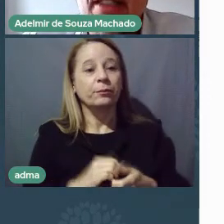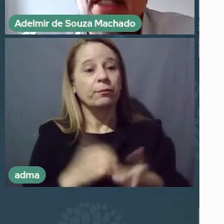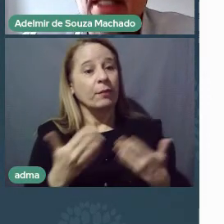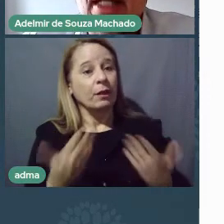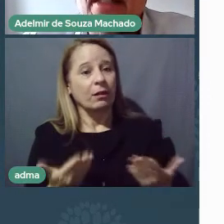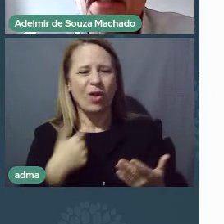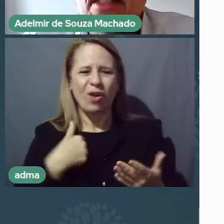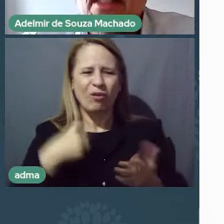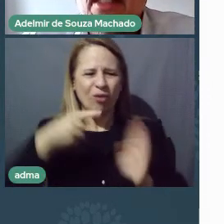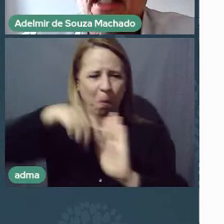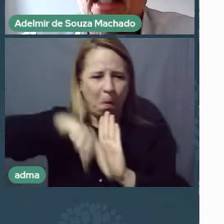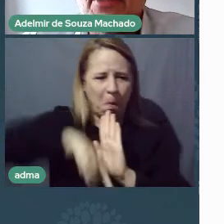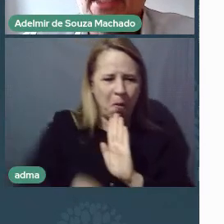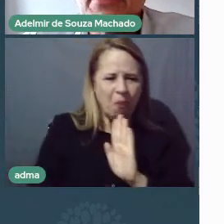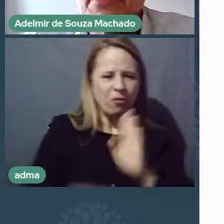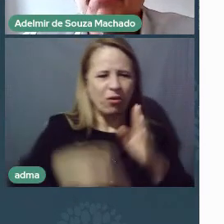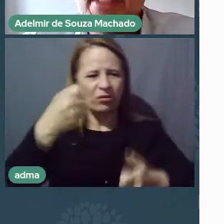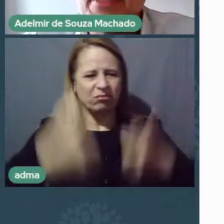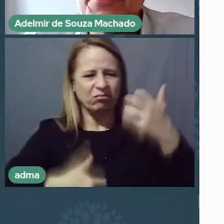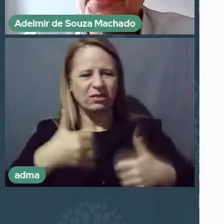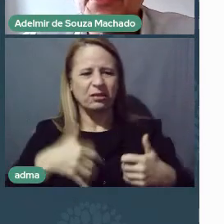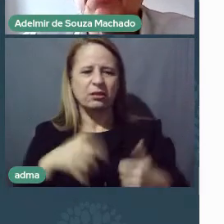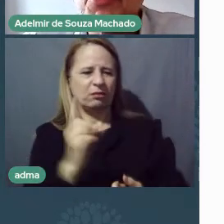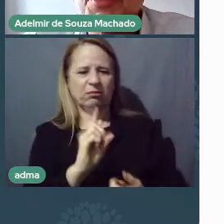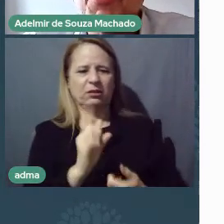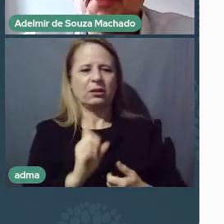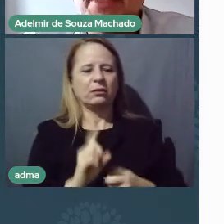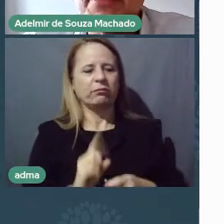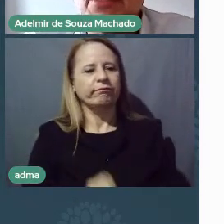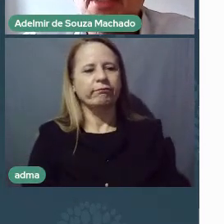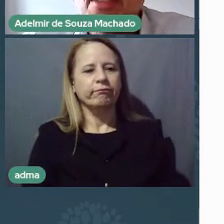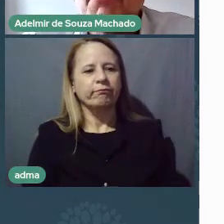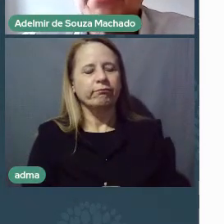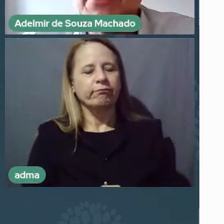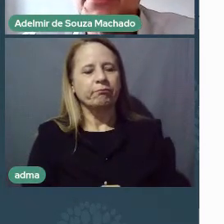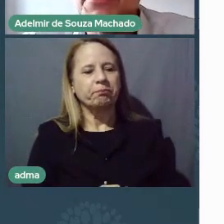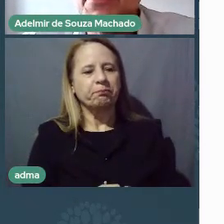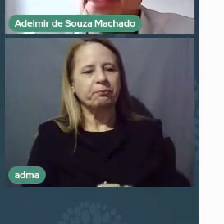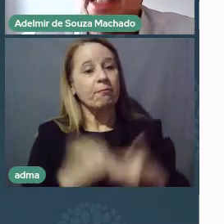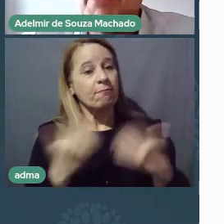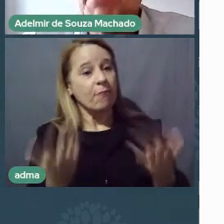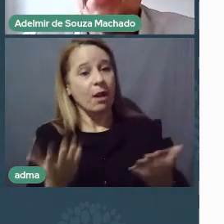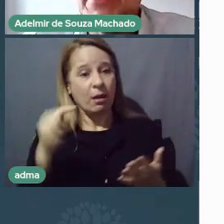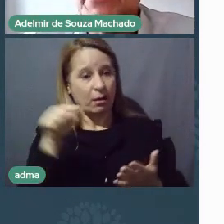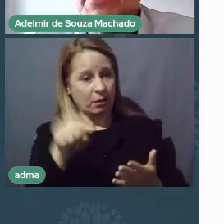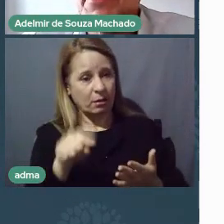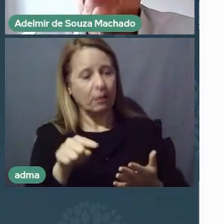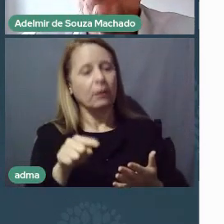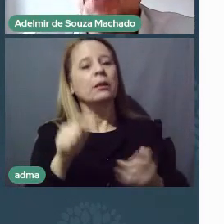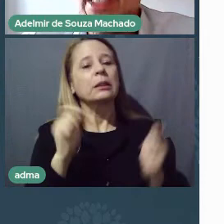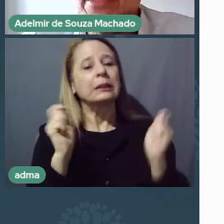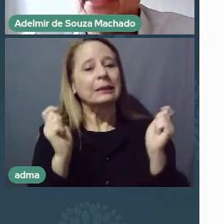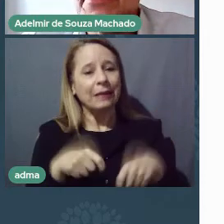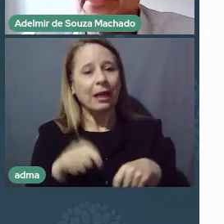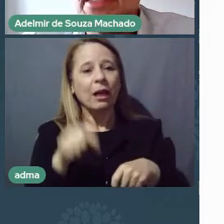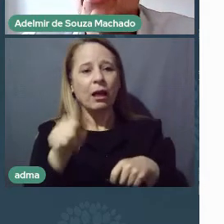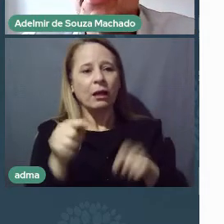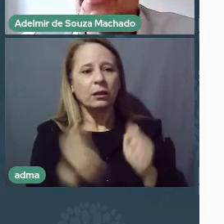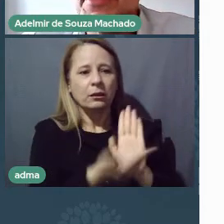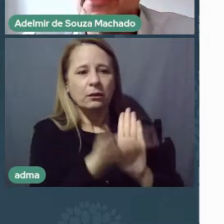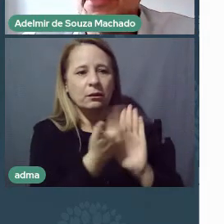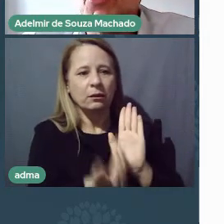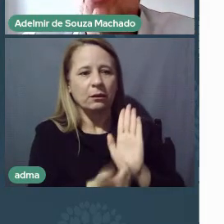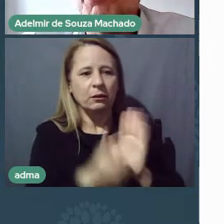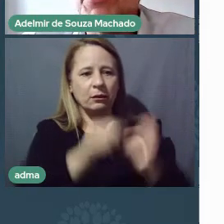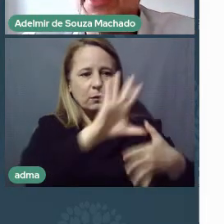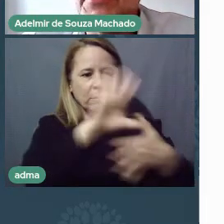vou entrar em detalhes nesses mecanismos de inflamação, mas aqui aparecem várias